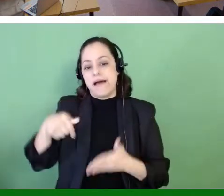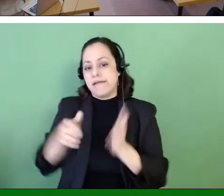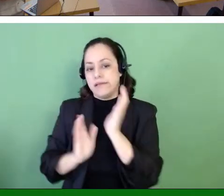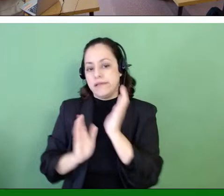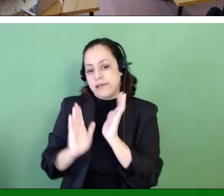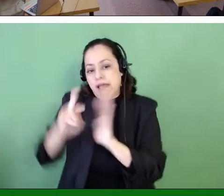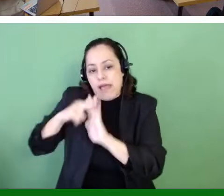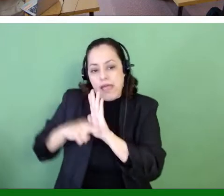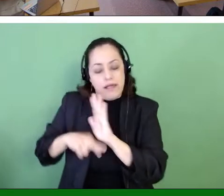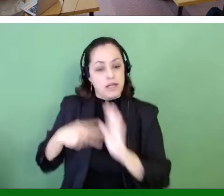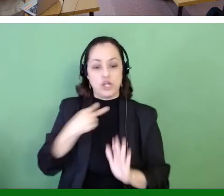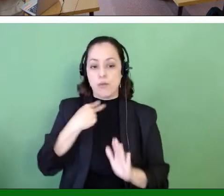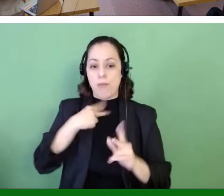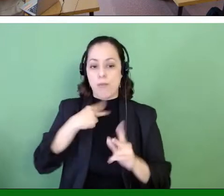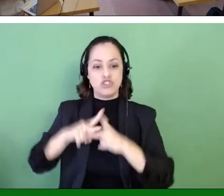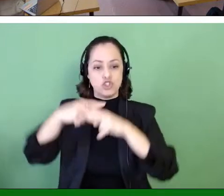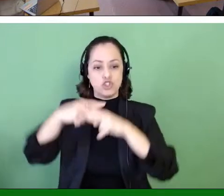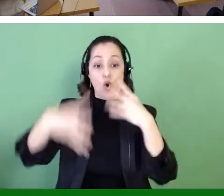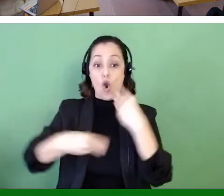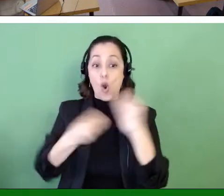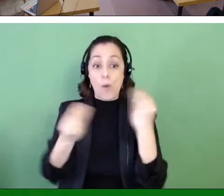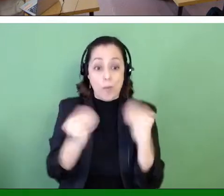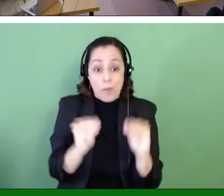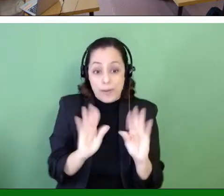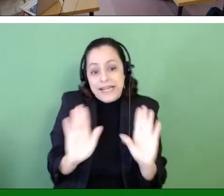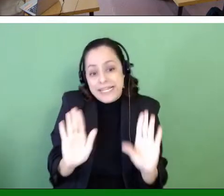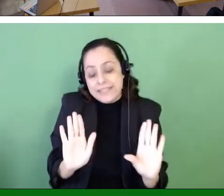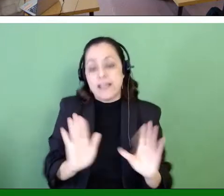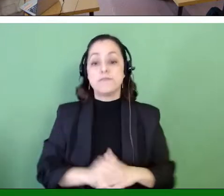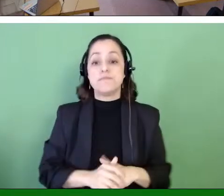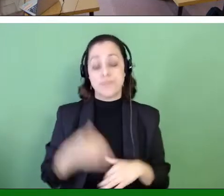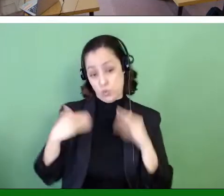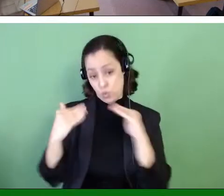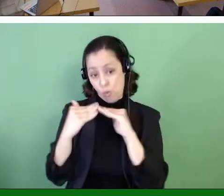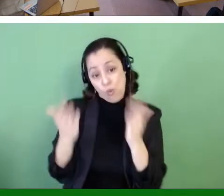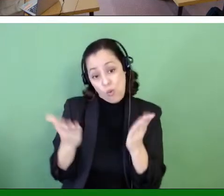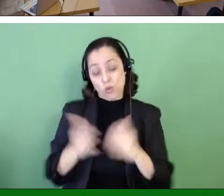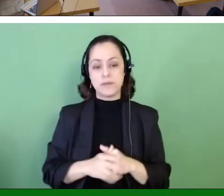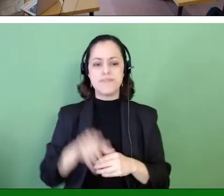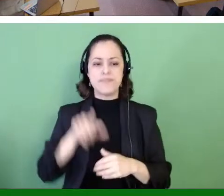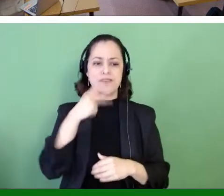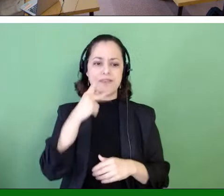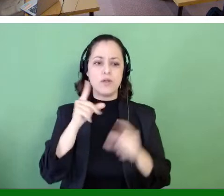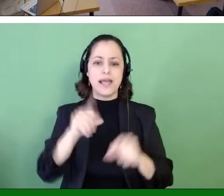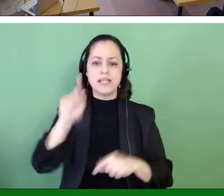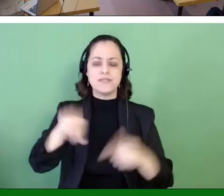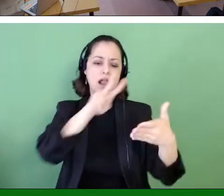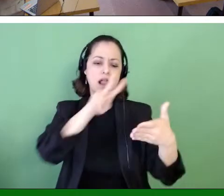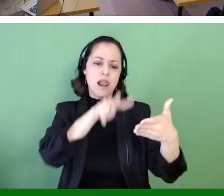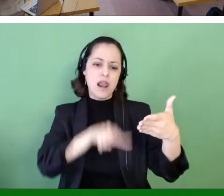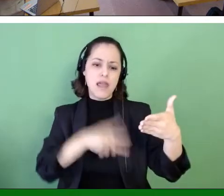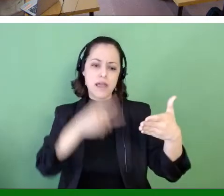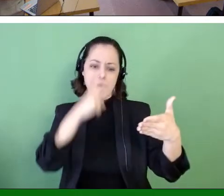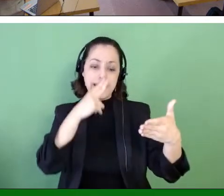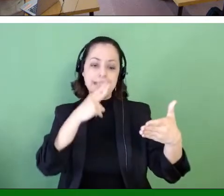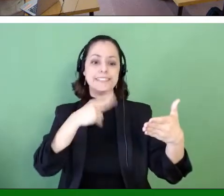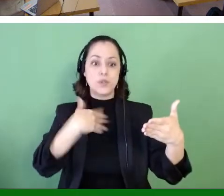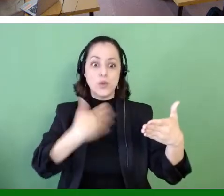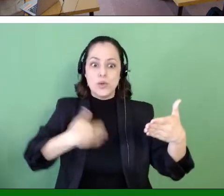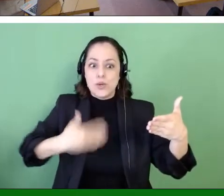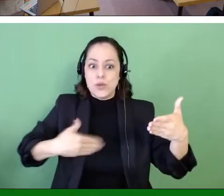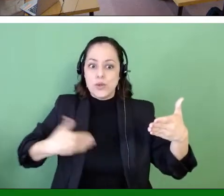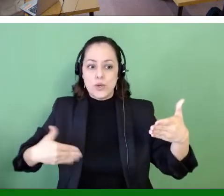mesmo complementar. E quando você diz que vai perdendo o fôlego, eu acho que, na verdade, a